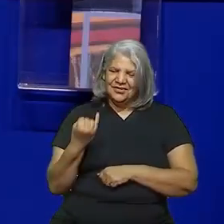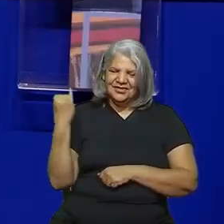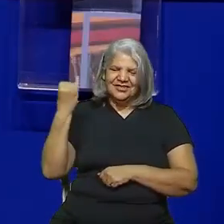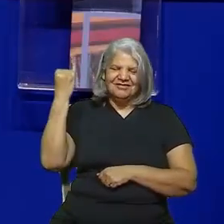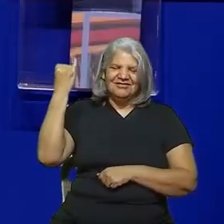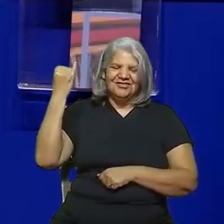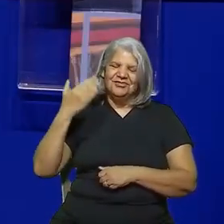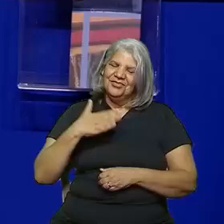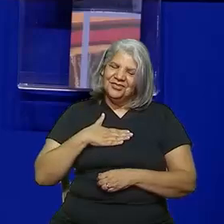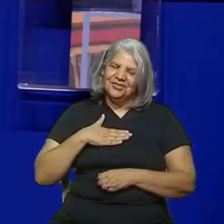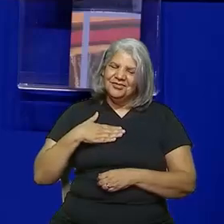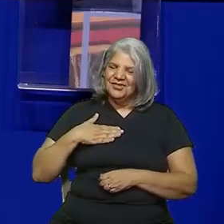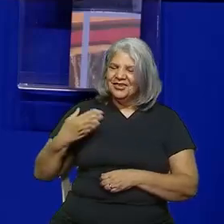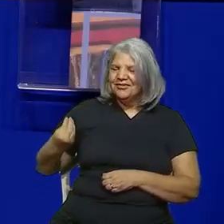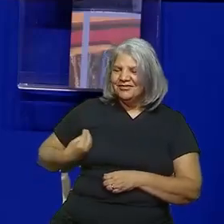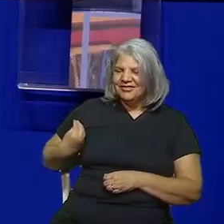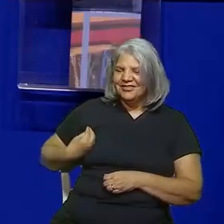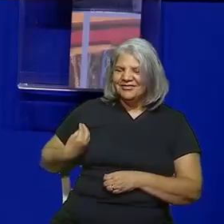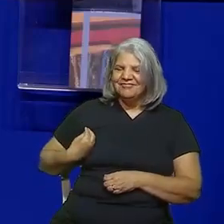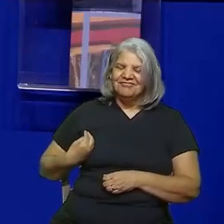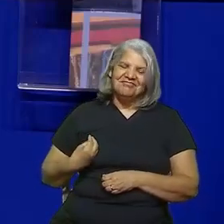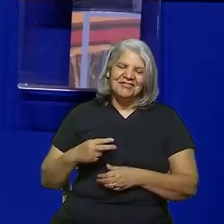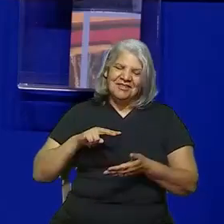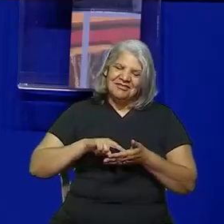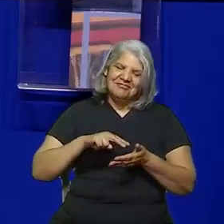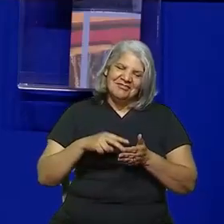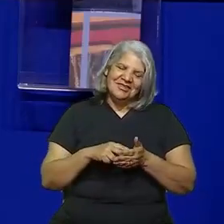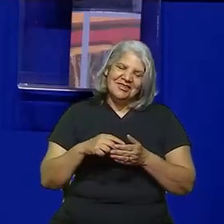significou, pelo que significou.